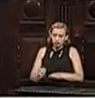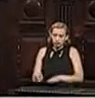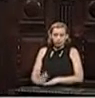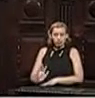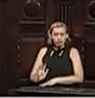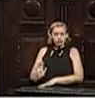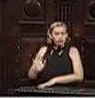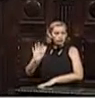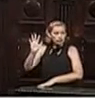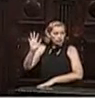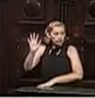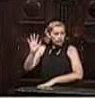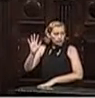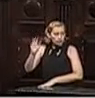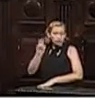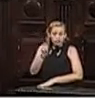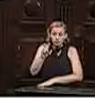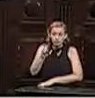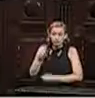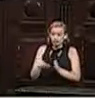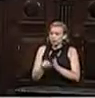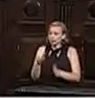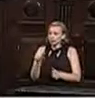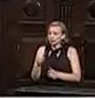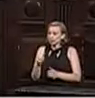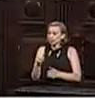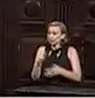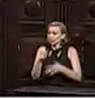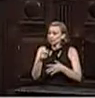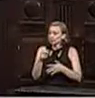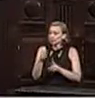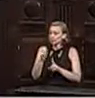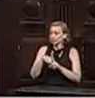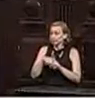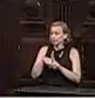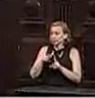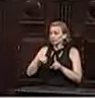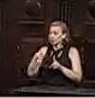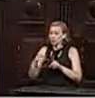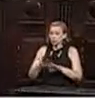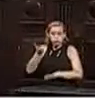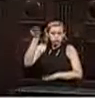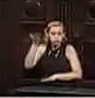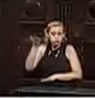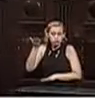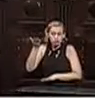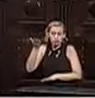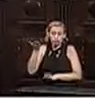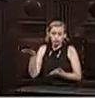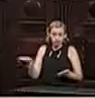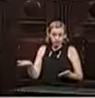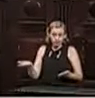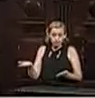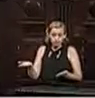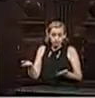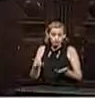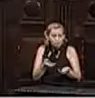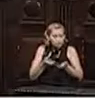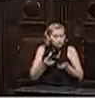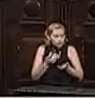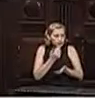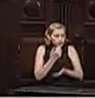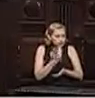primeiros meses, que é o parcelamento em 3 vezes, e depois desaba. Então, senhor presidente, eu queria